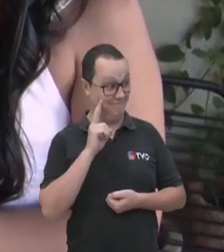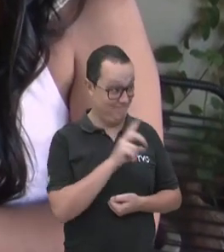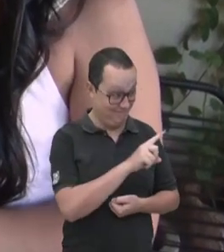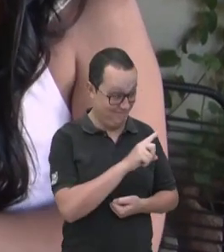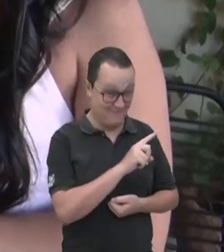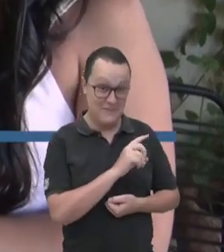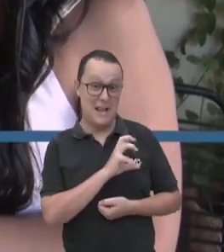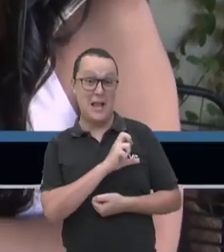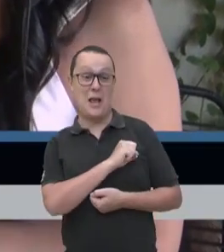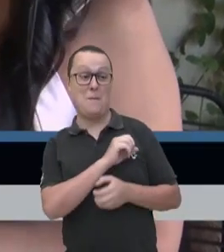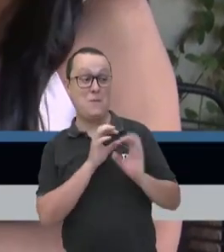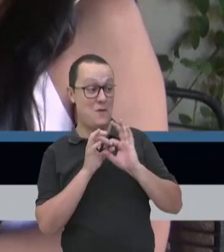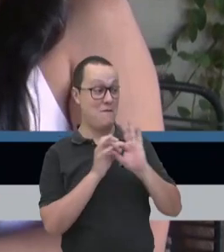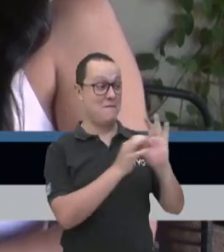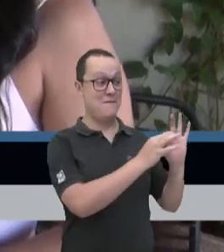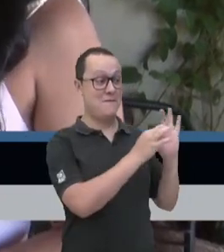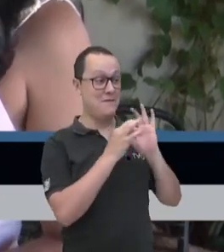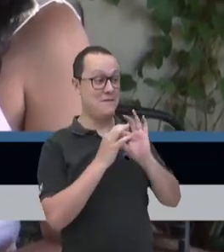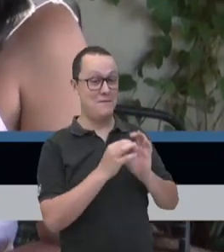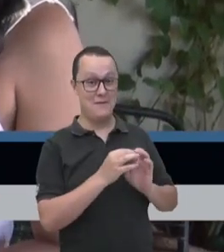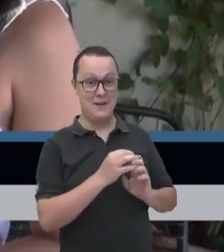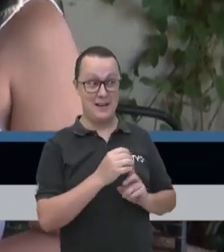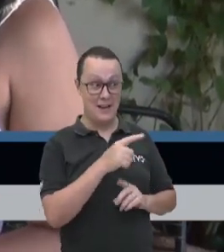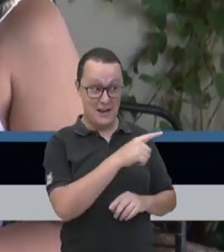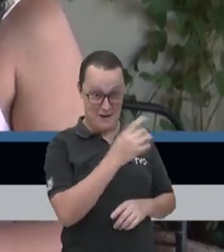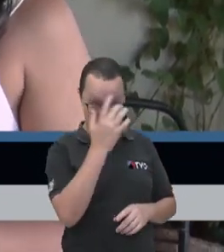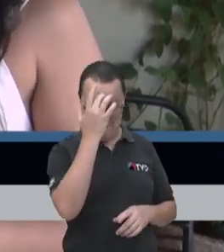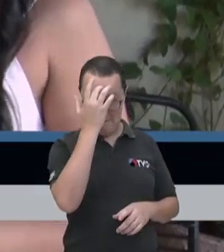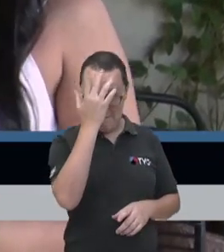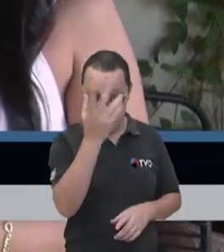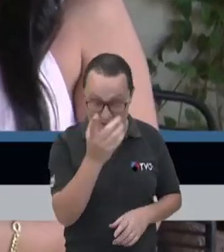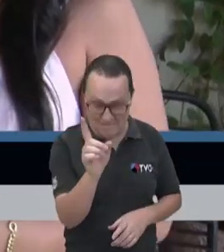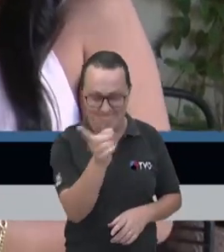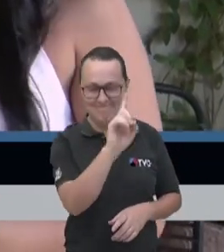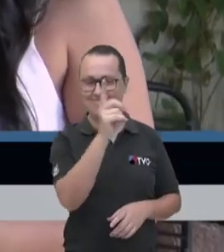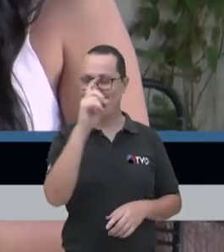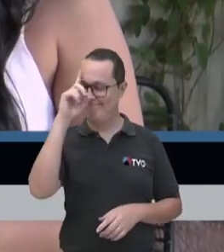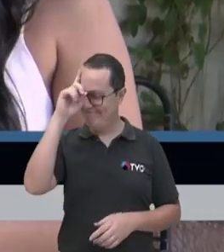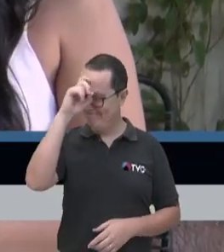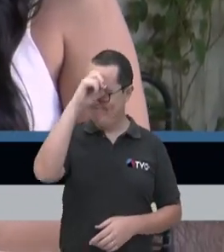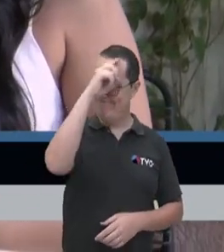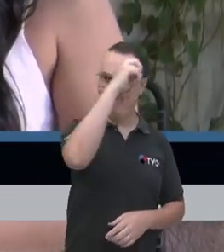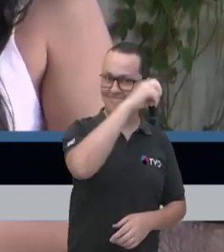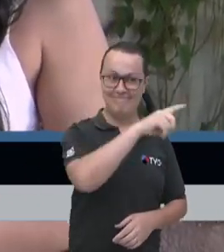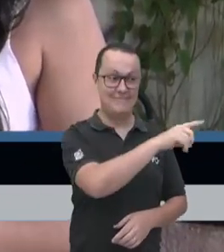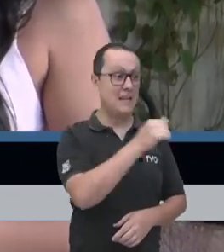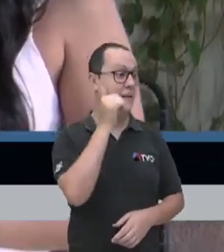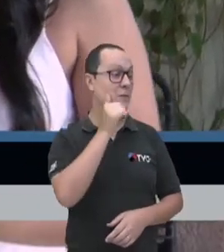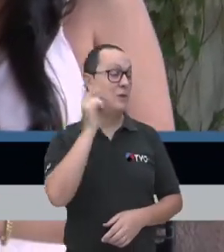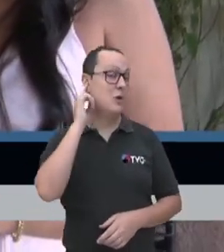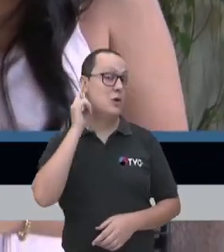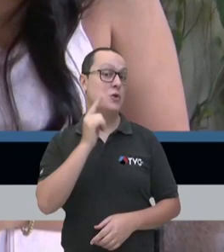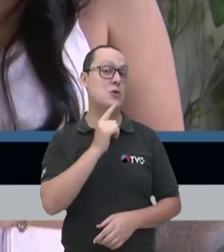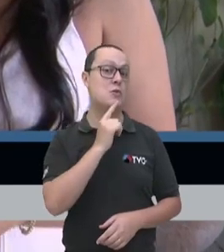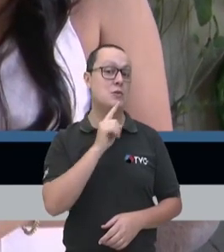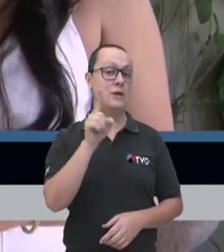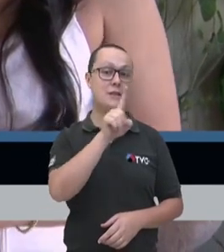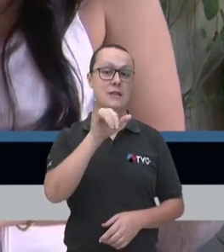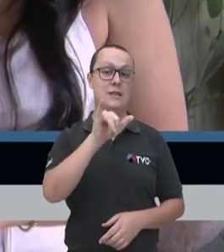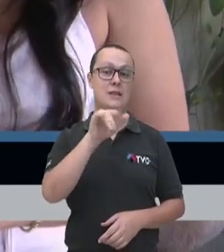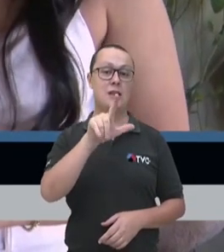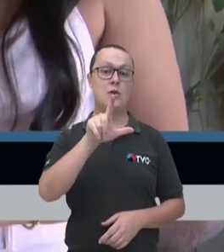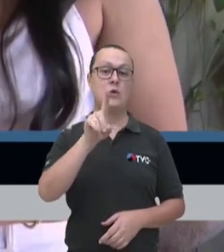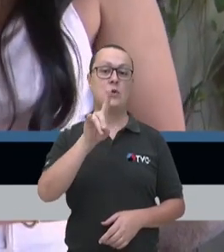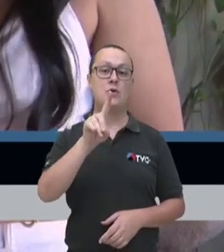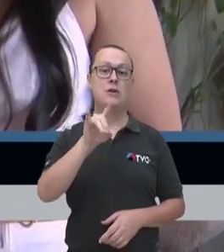Quem vê o amor entre elas não imagina as dificuldades que enfrentam diariamente. Zildimar é surda